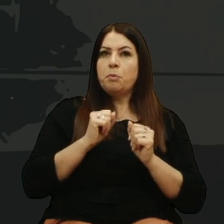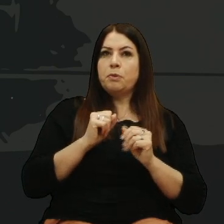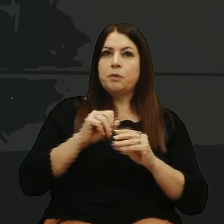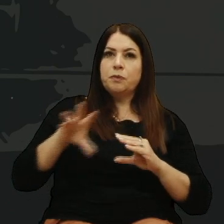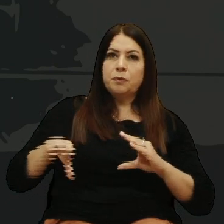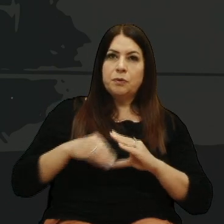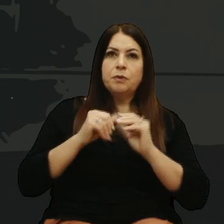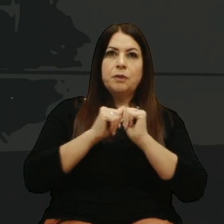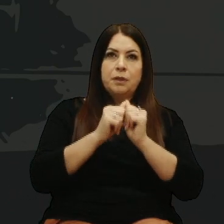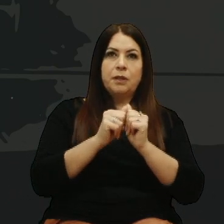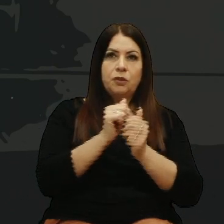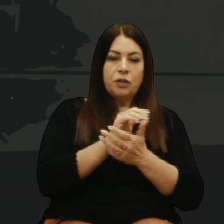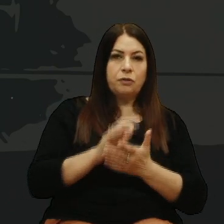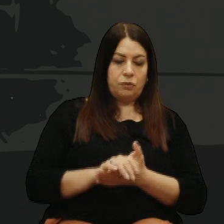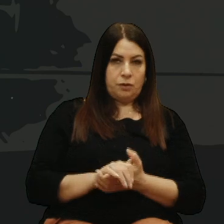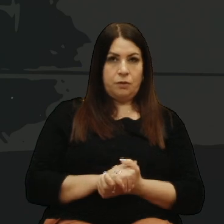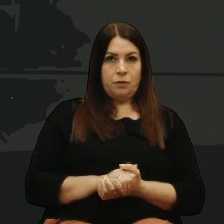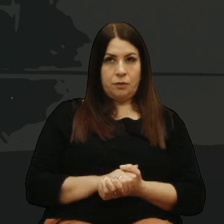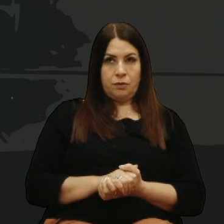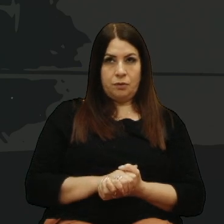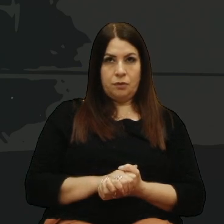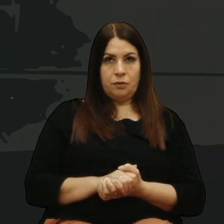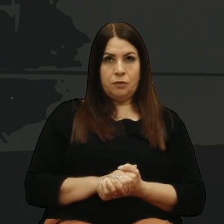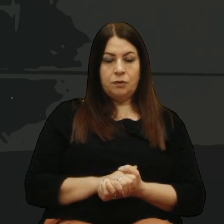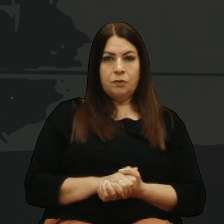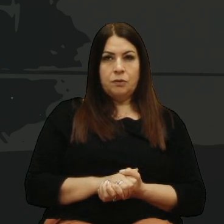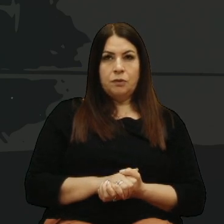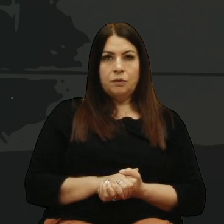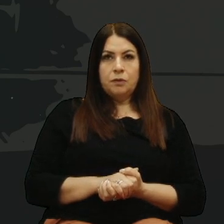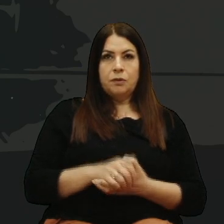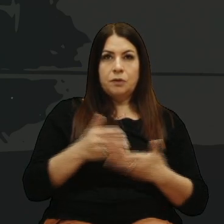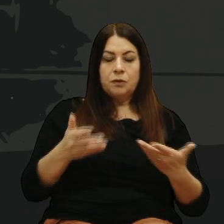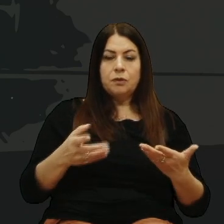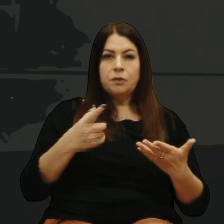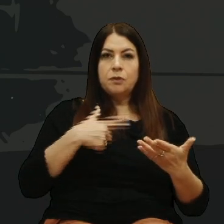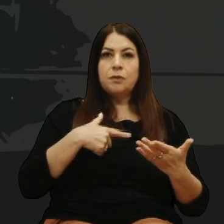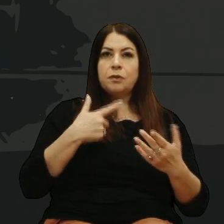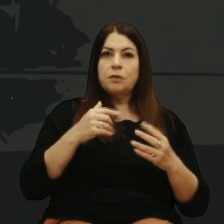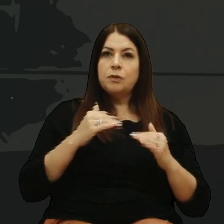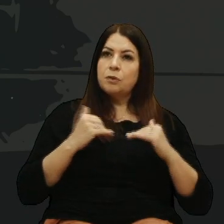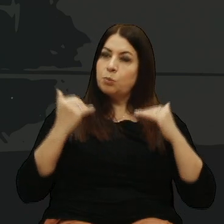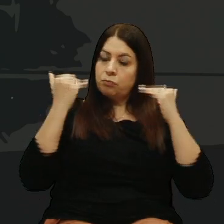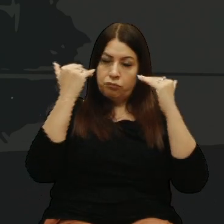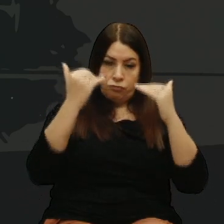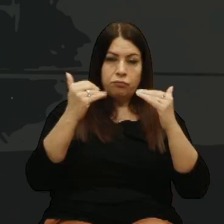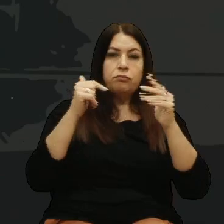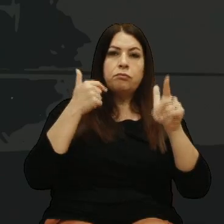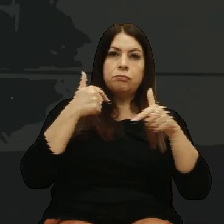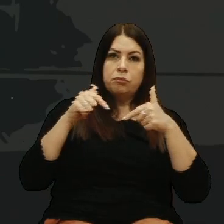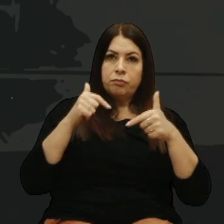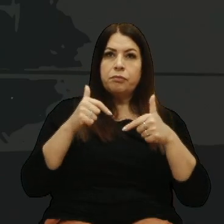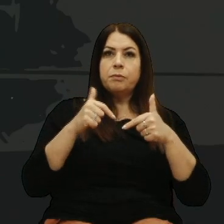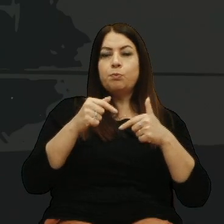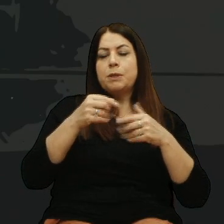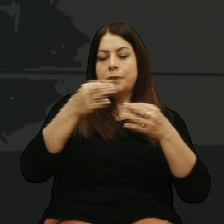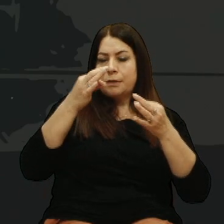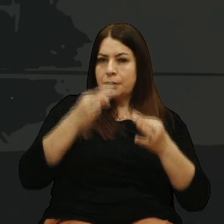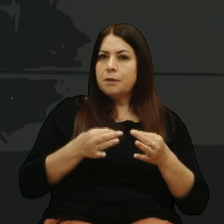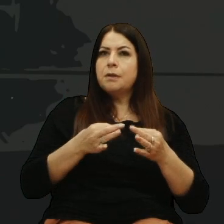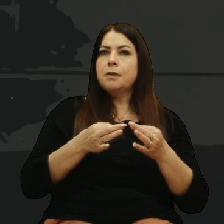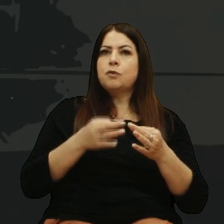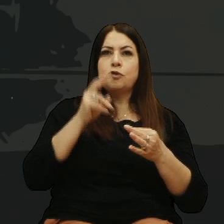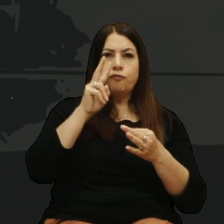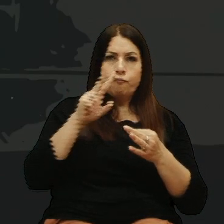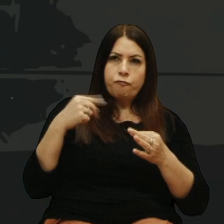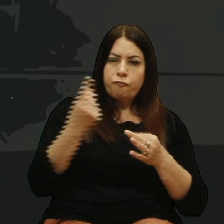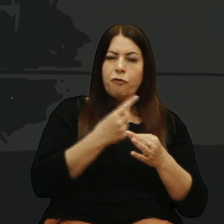enganjados, trabalhar por essas causas nobres. E tenho que enaltecer o trabalho consistente, um trabalho